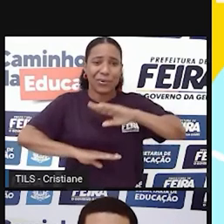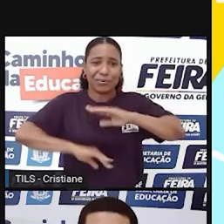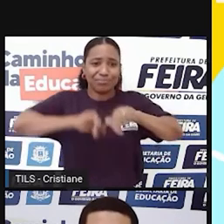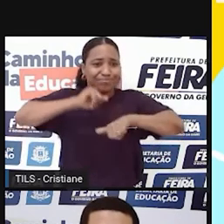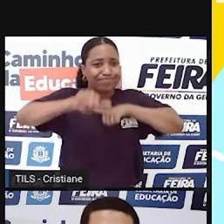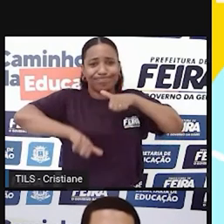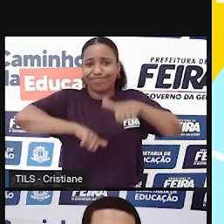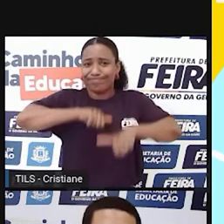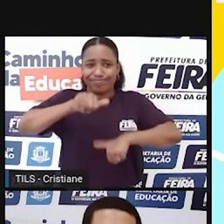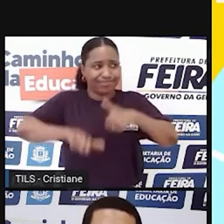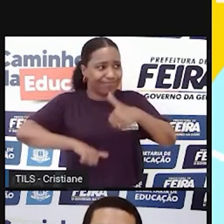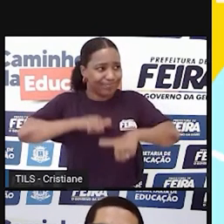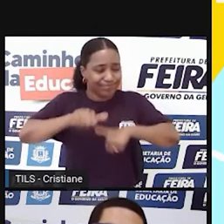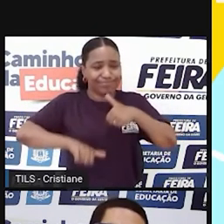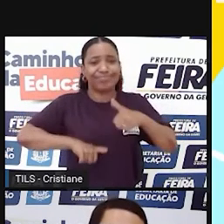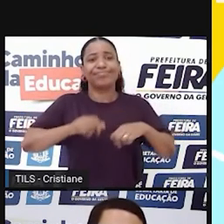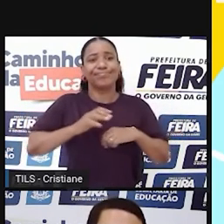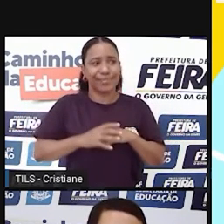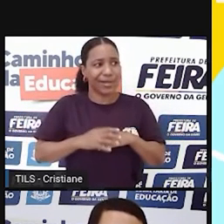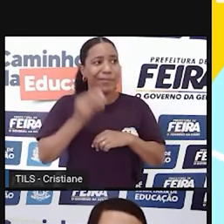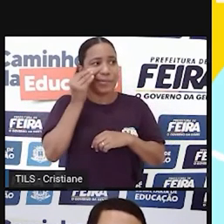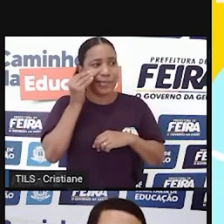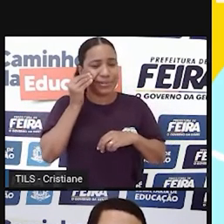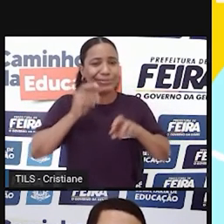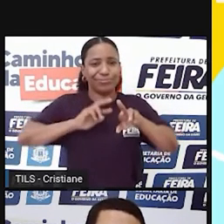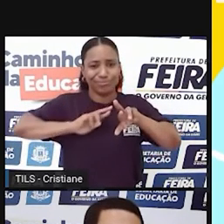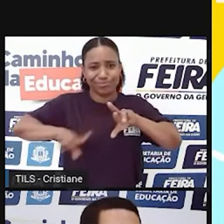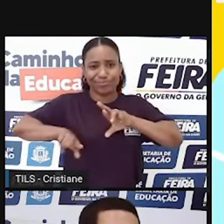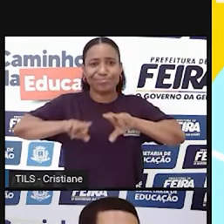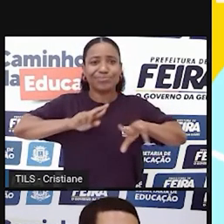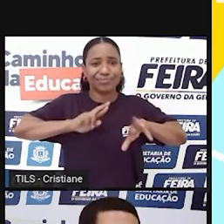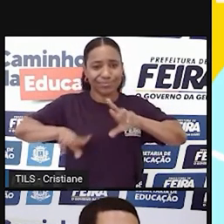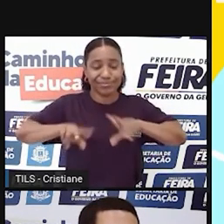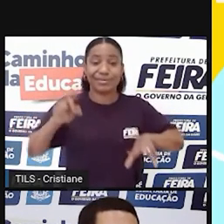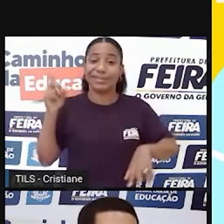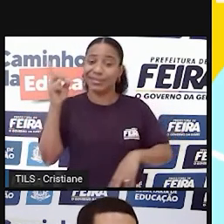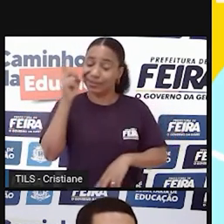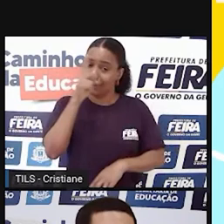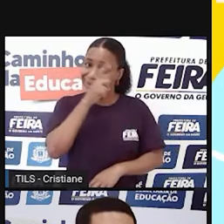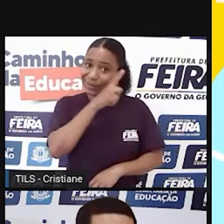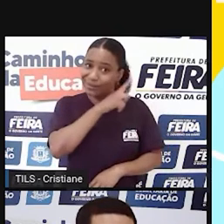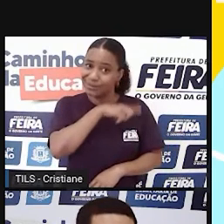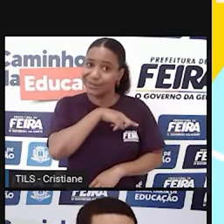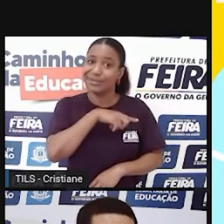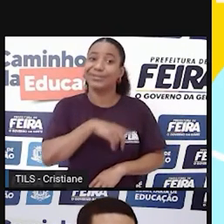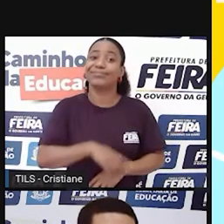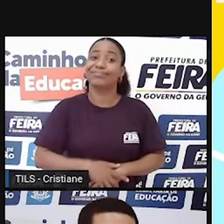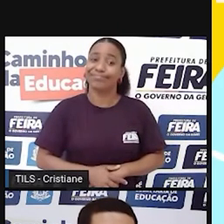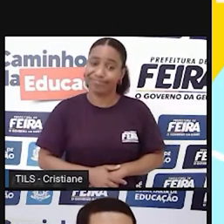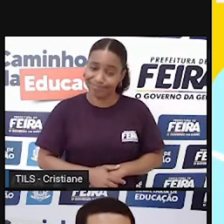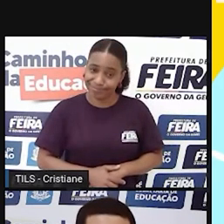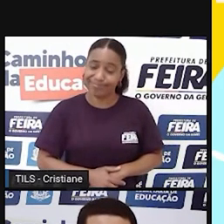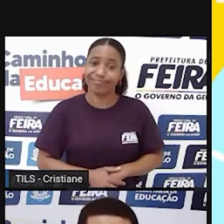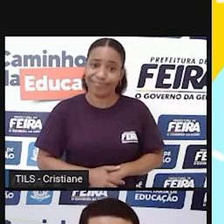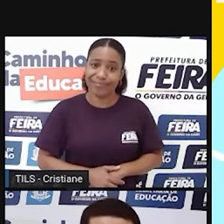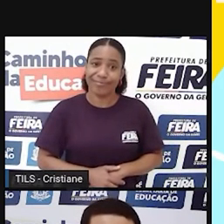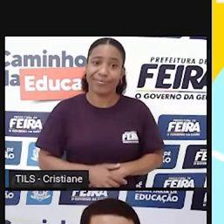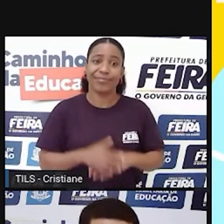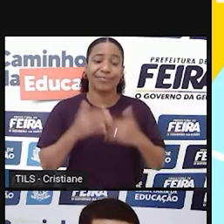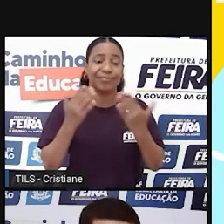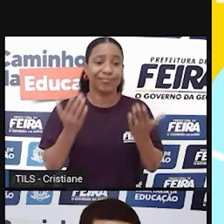ainda. Então tem uma diversidade de questões ali que para adolescente vão ser mais complicadas. Né? A